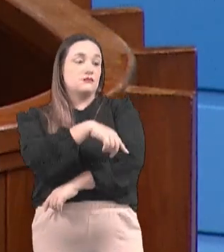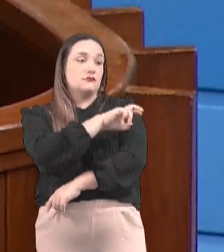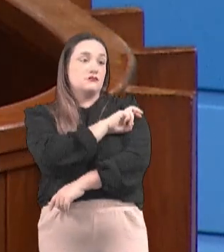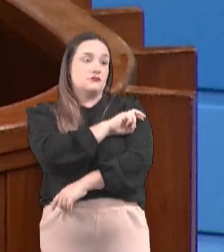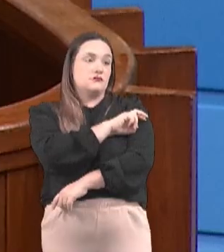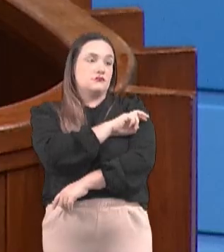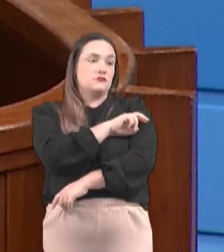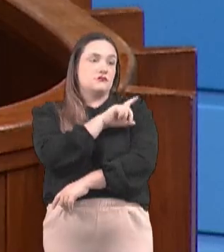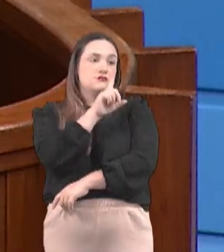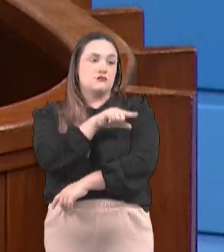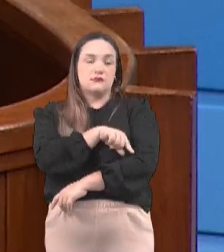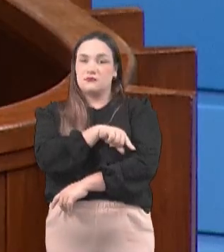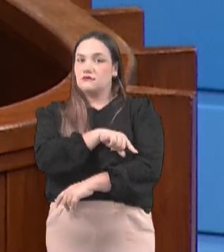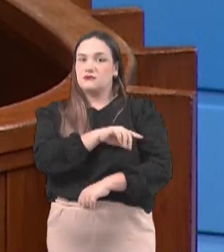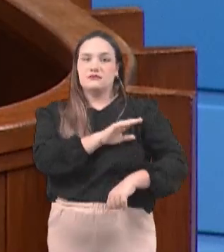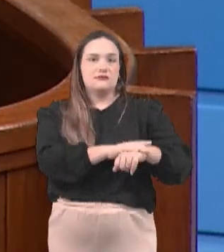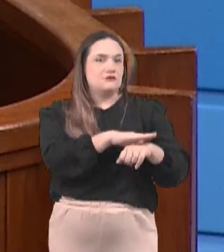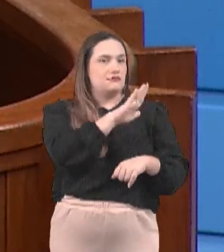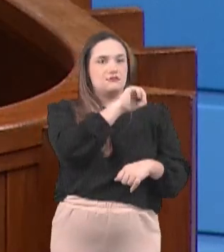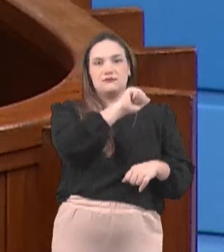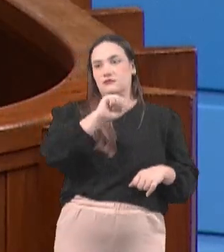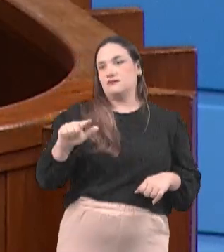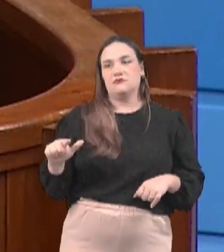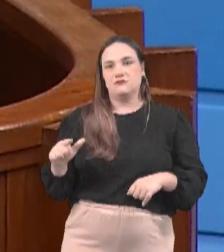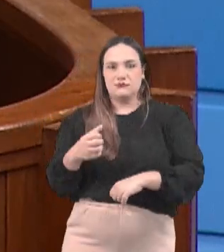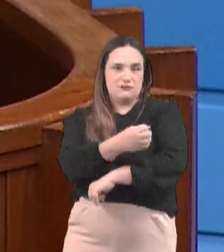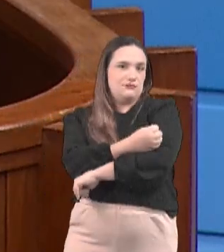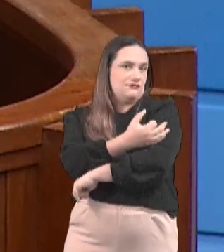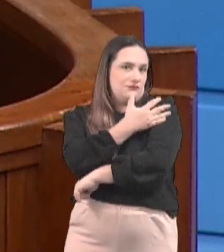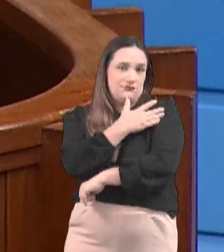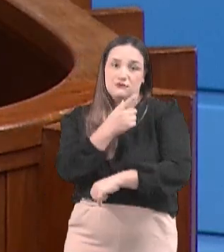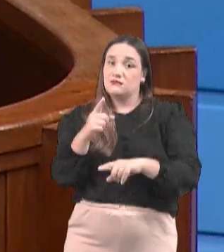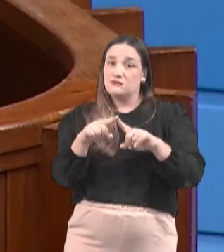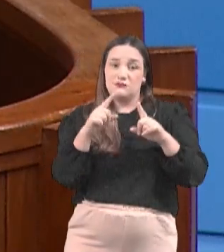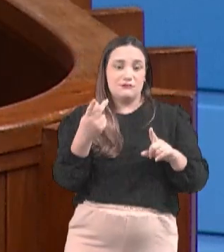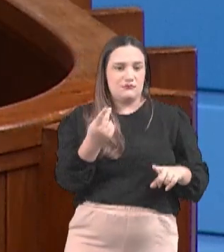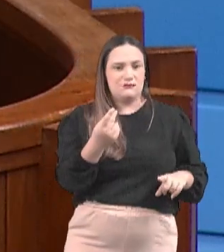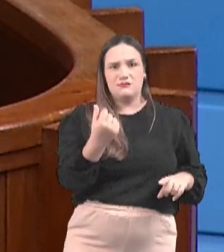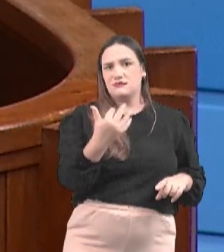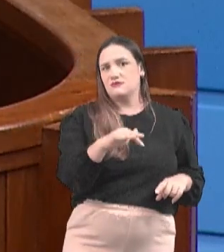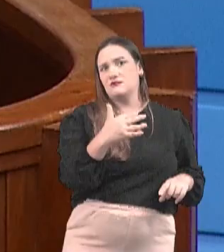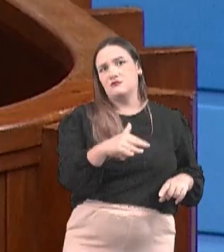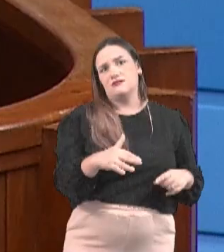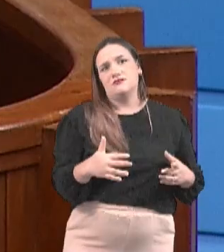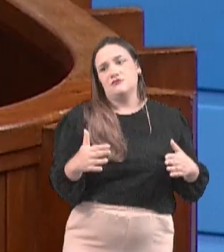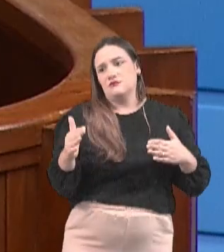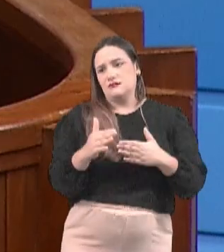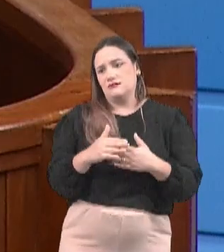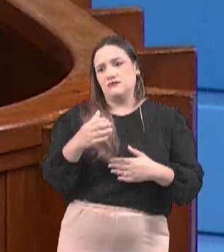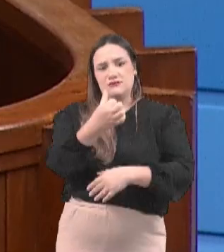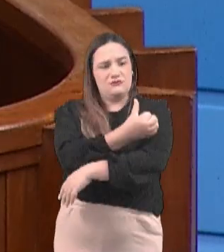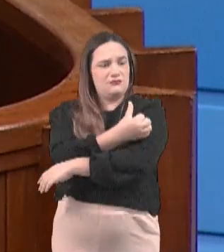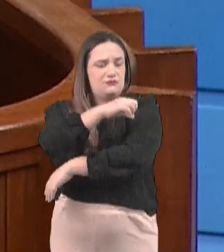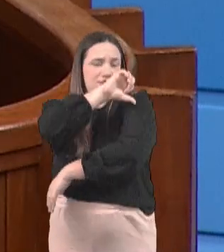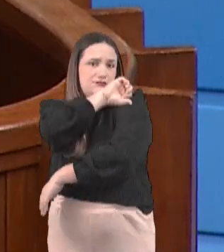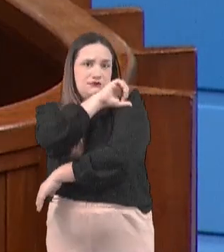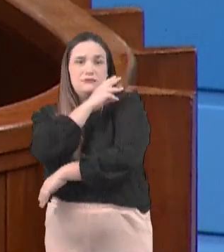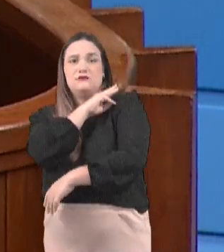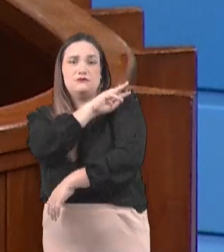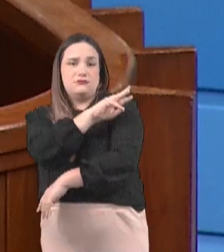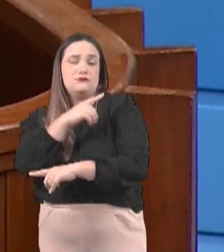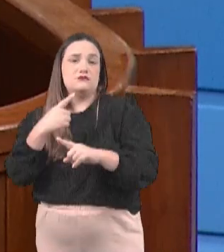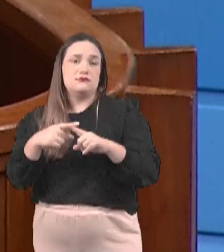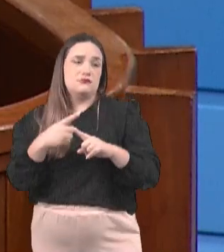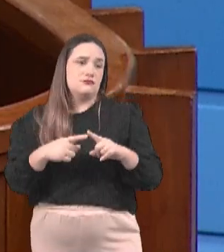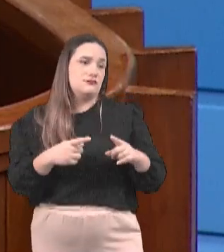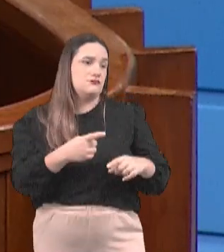ela é sempre maior e ela é mais cara do que o 6º ao 9º ensino médio. Porque do